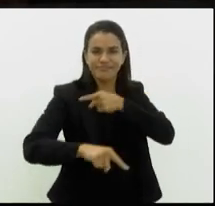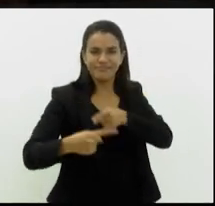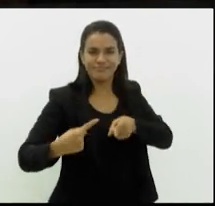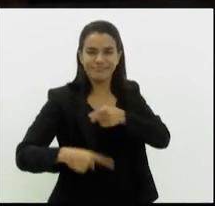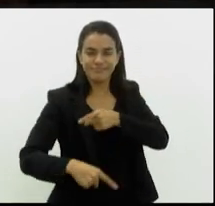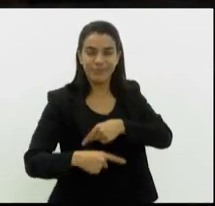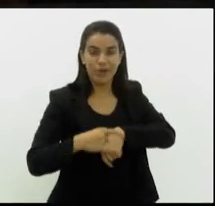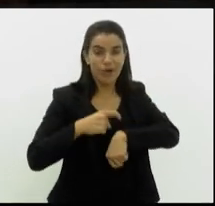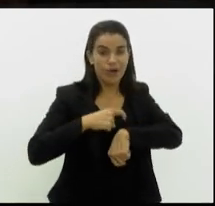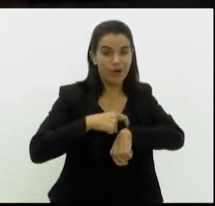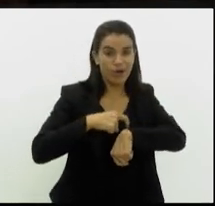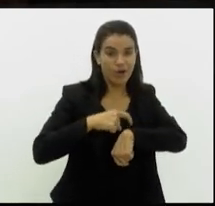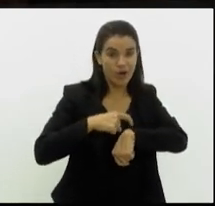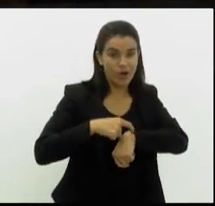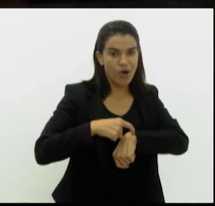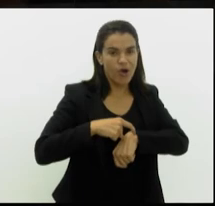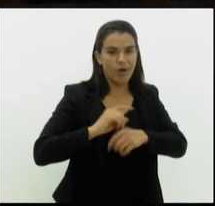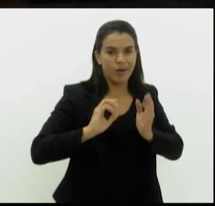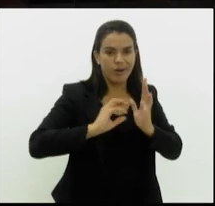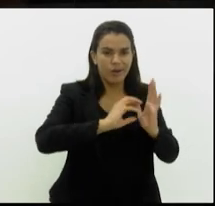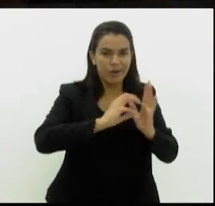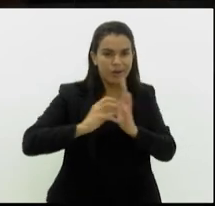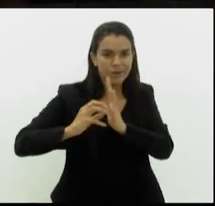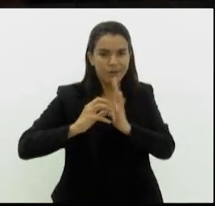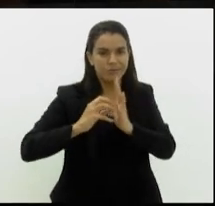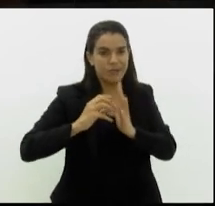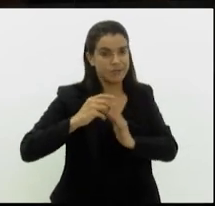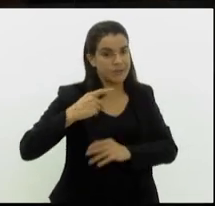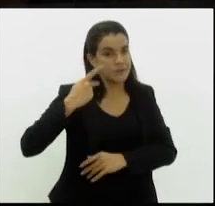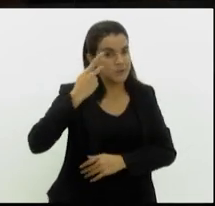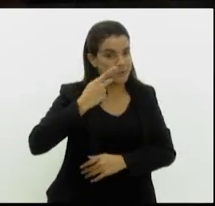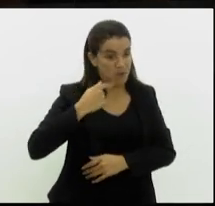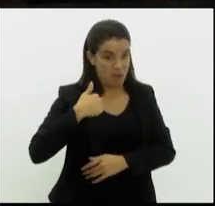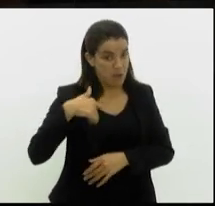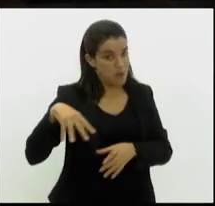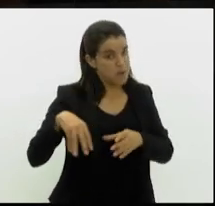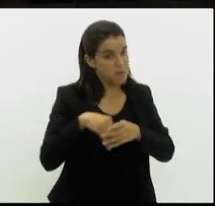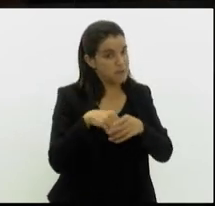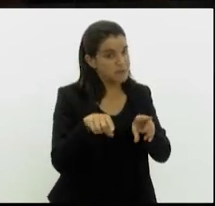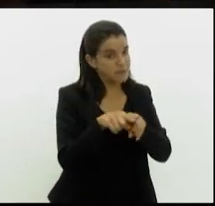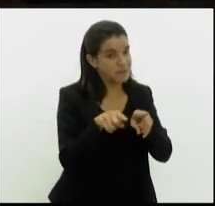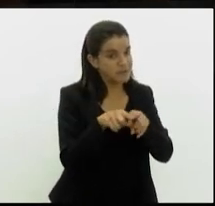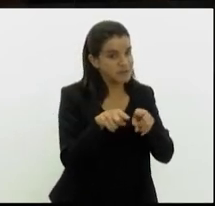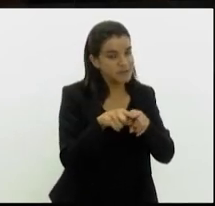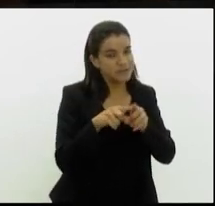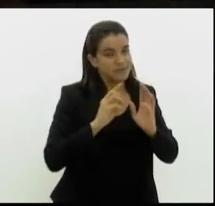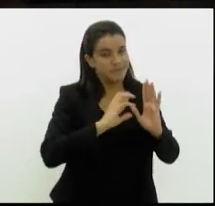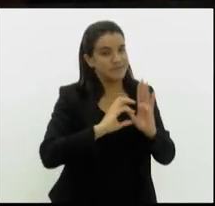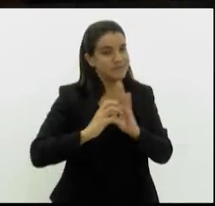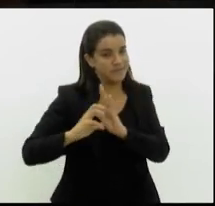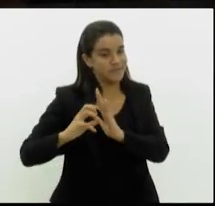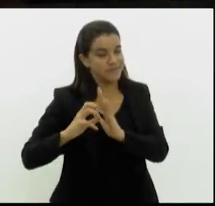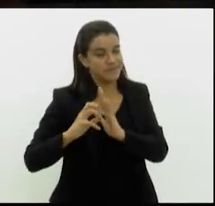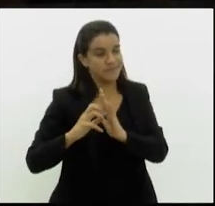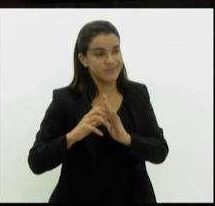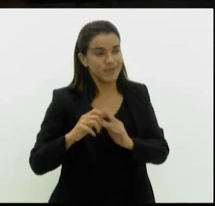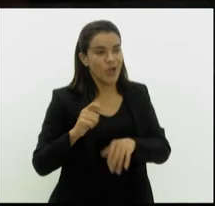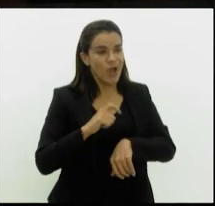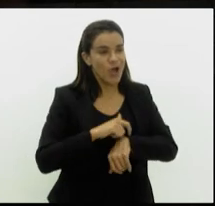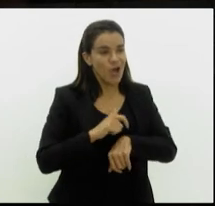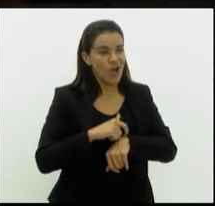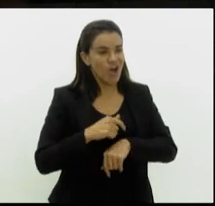ora, os partidos políticos, e eu também pertenço a um partido político, quando estão